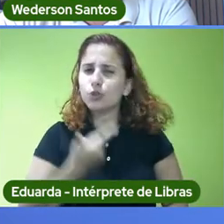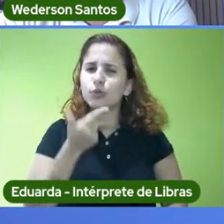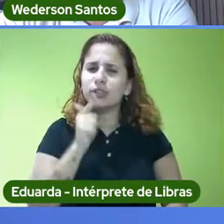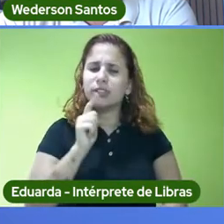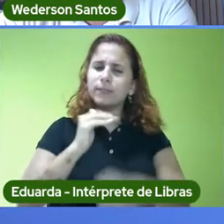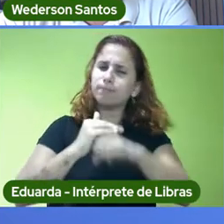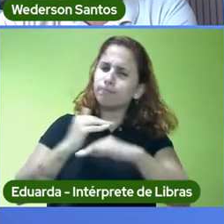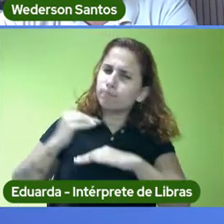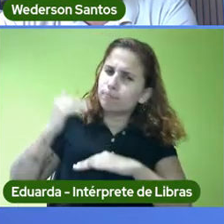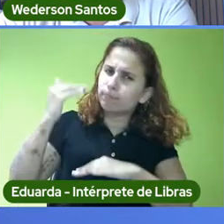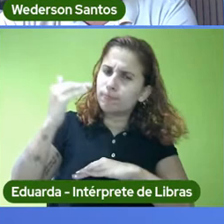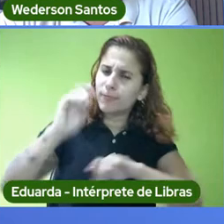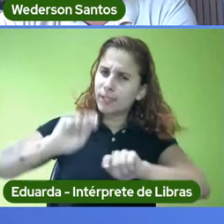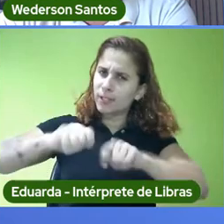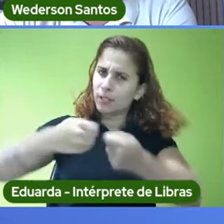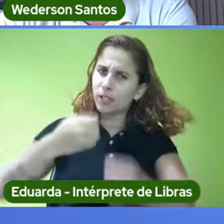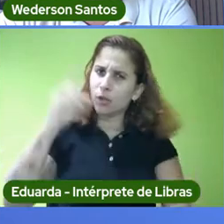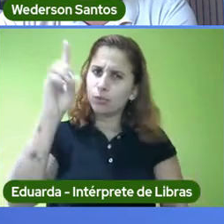desse direito, né?